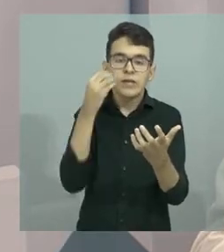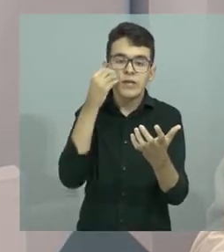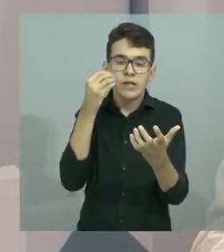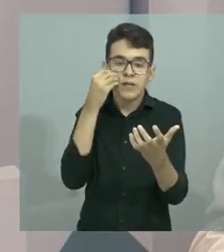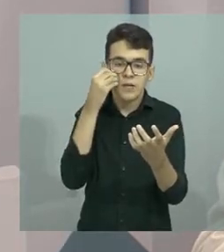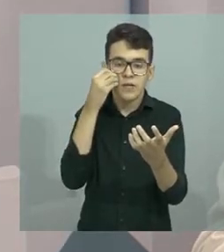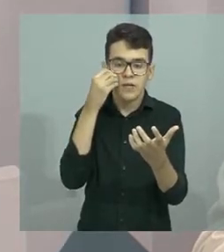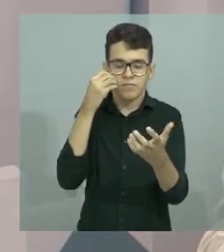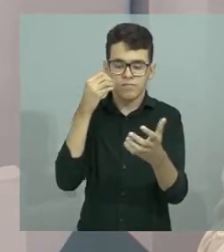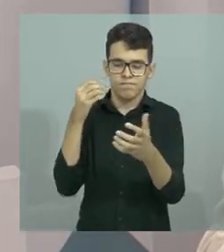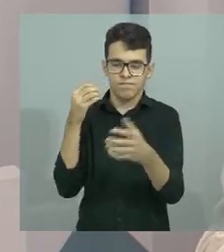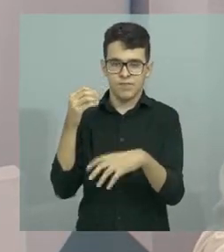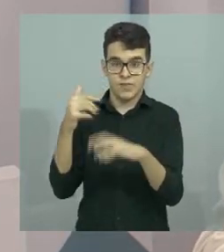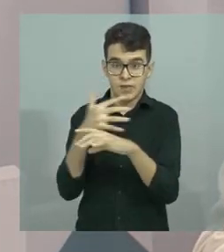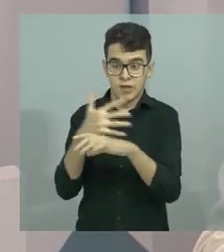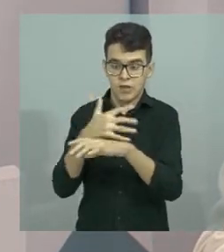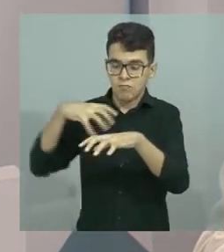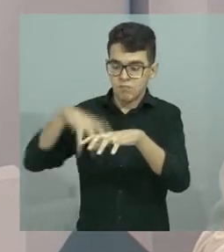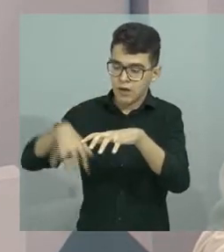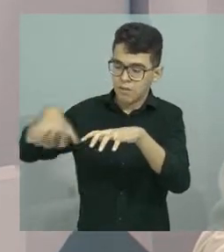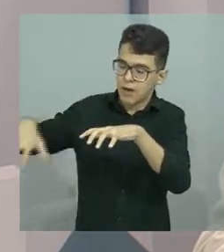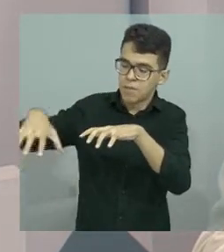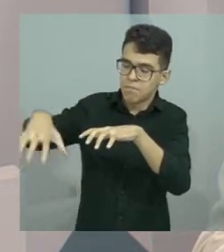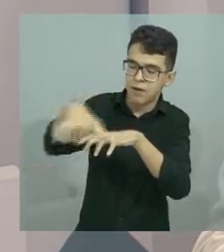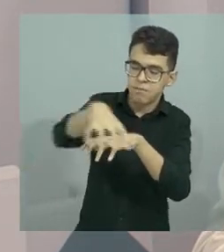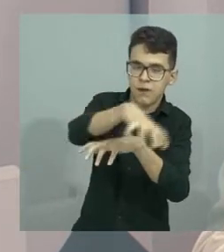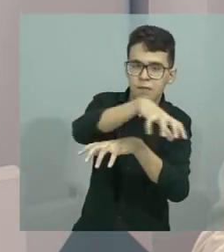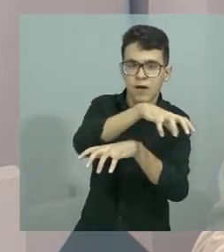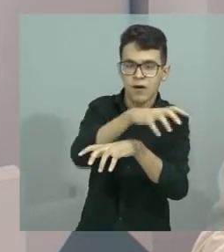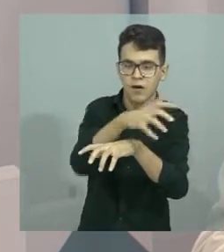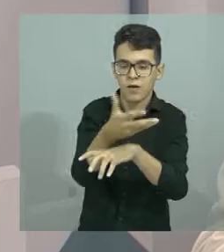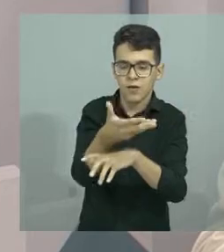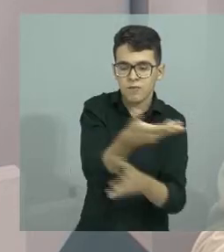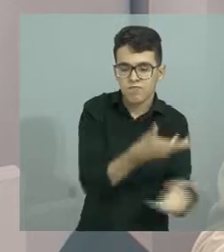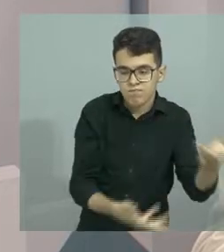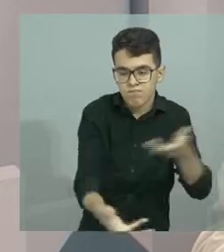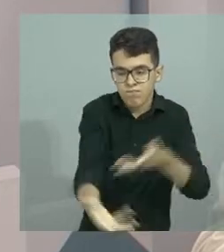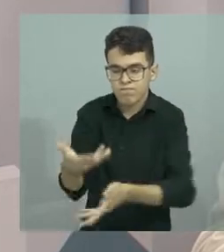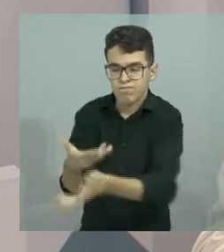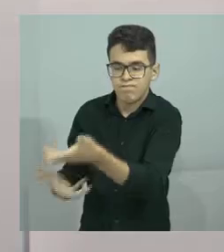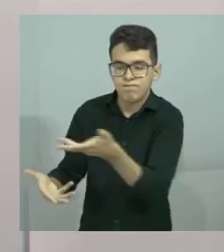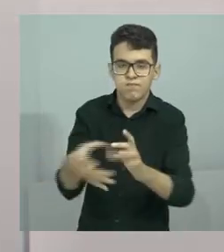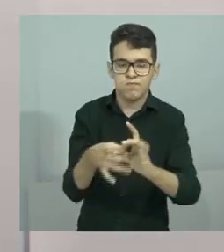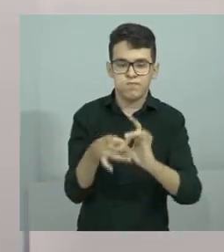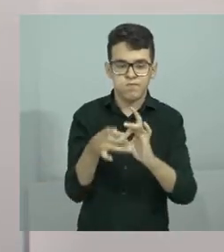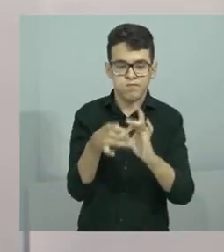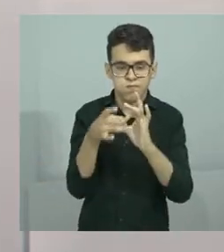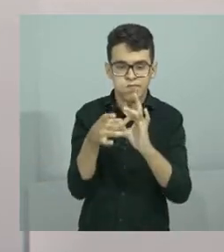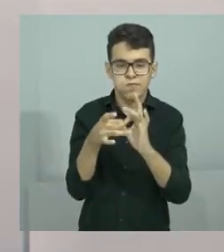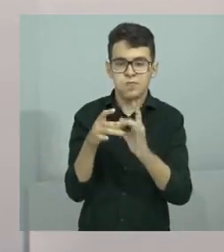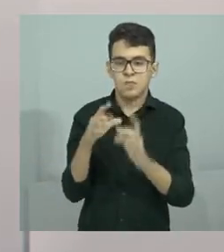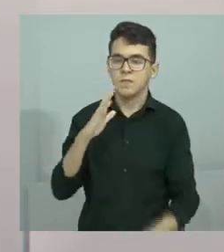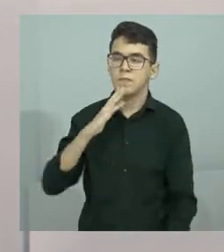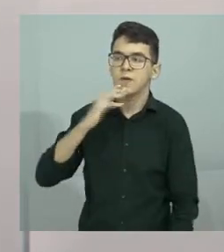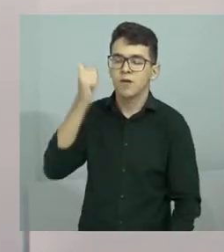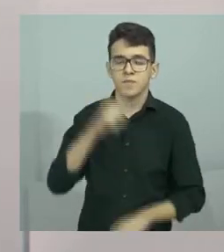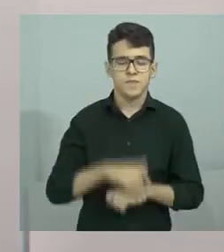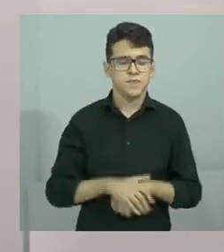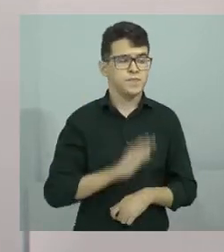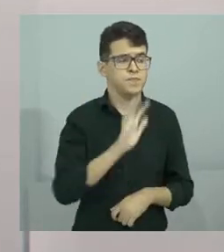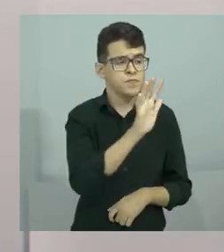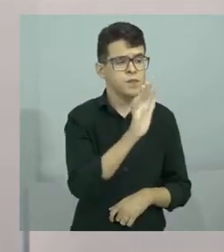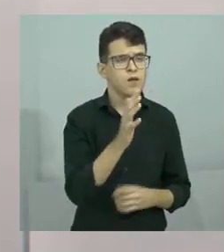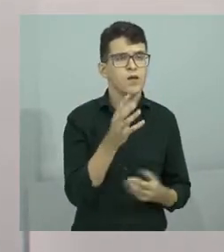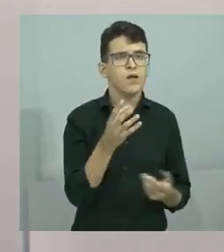essa articulação entre os legislativos municipais. Mas no caso, assim, na prática, o que é que